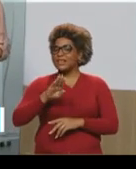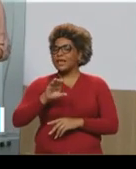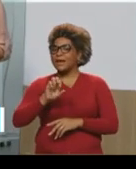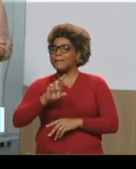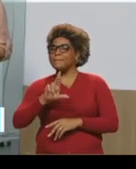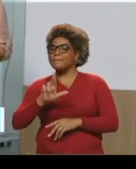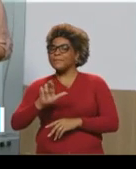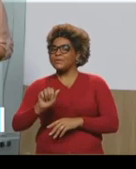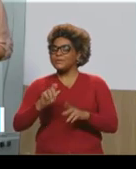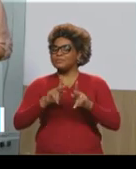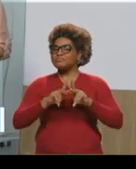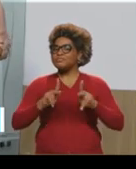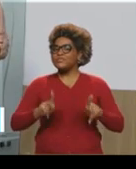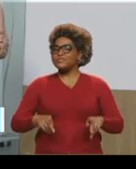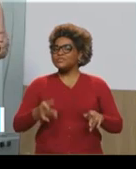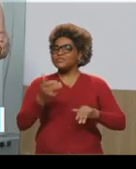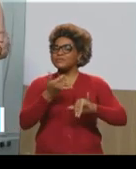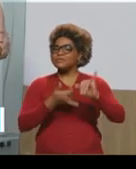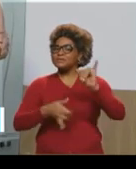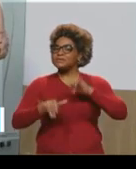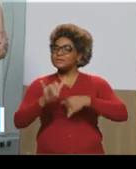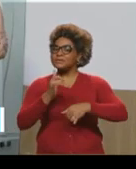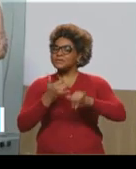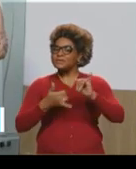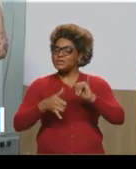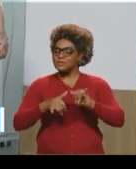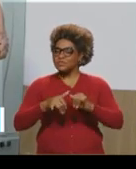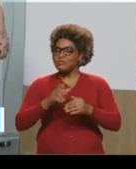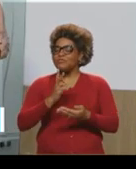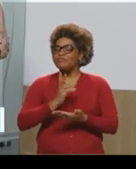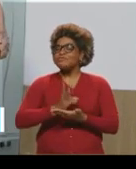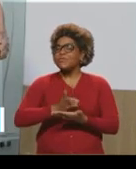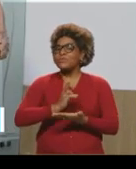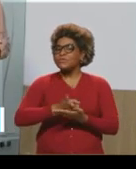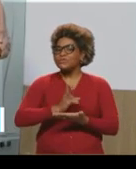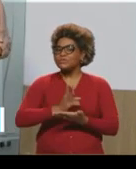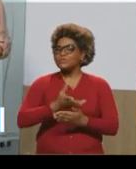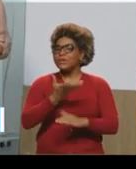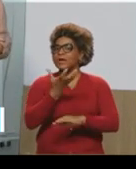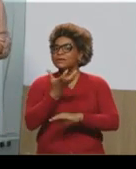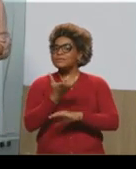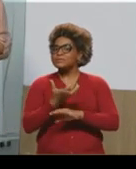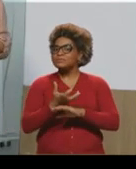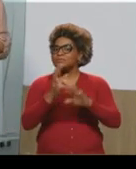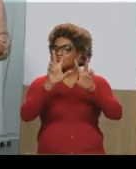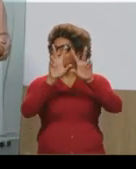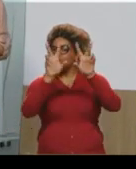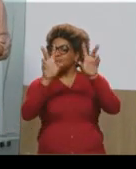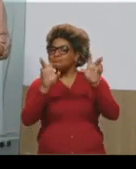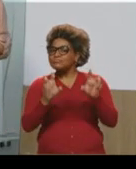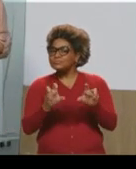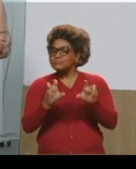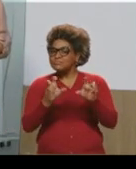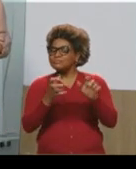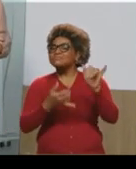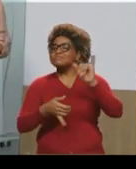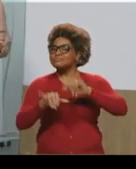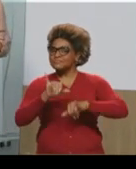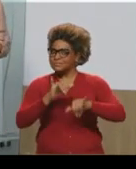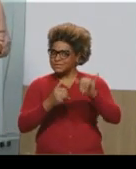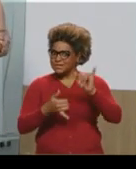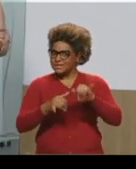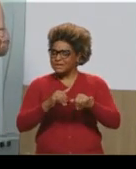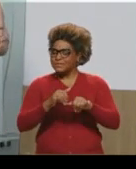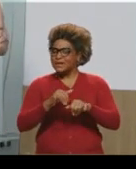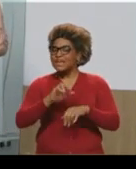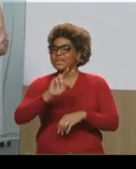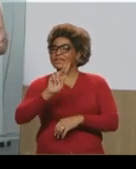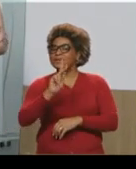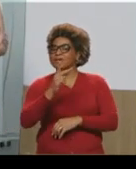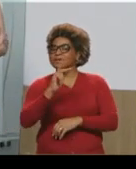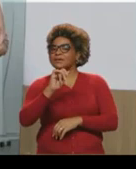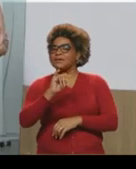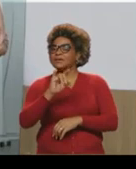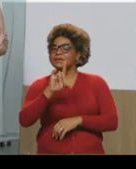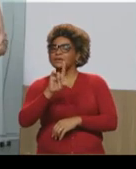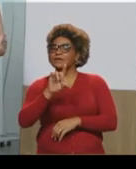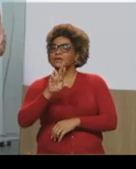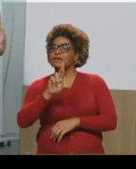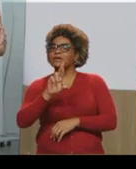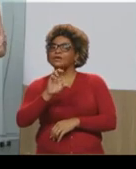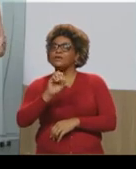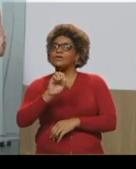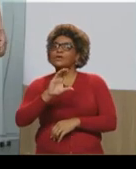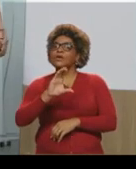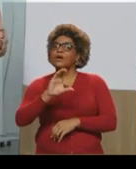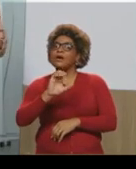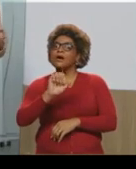assunto de hidrocarbonetos ramificados. Bom, na aula anterior, nós vimos até alcanos